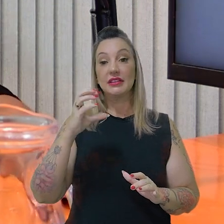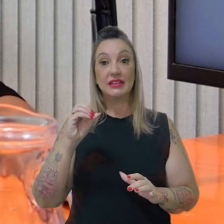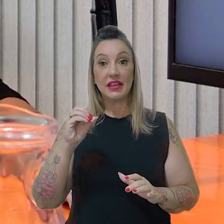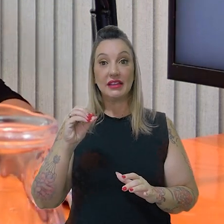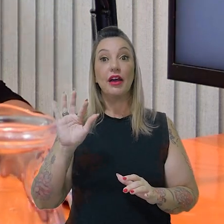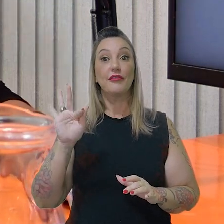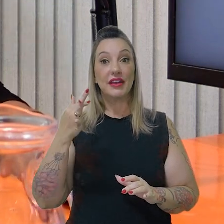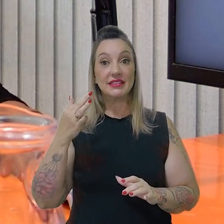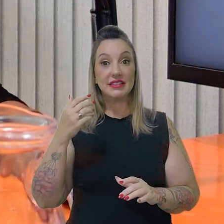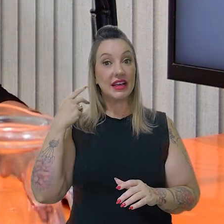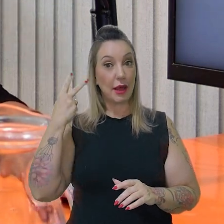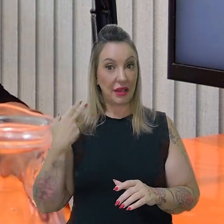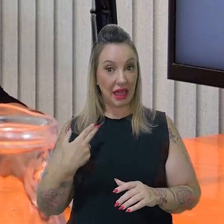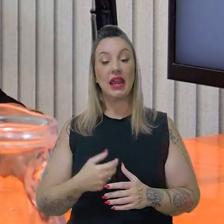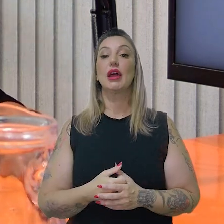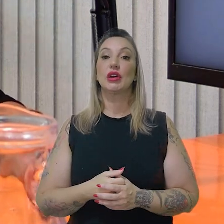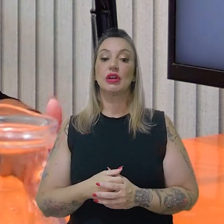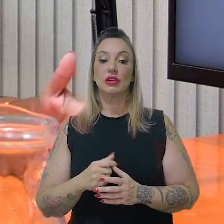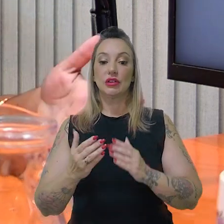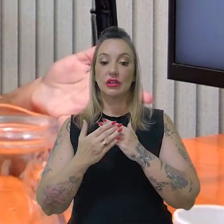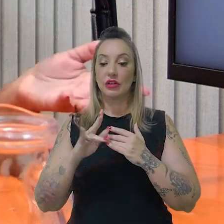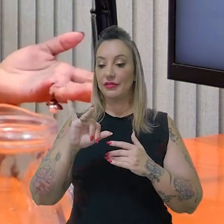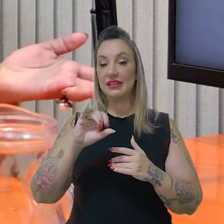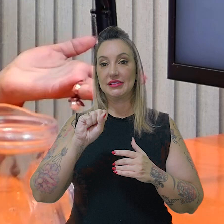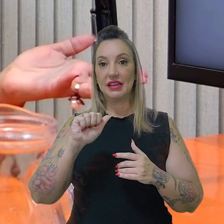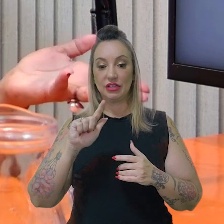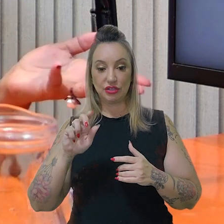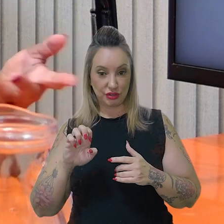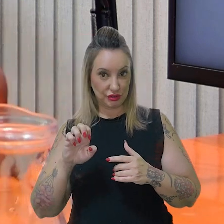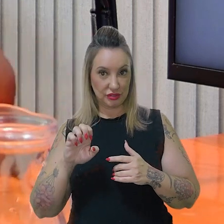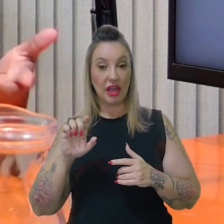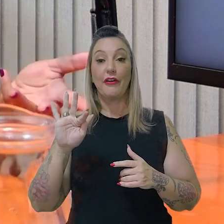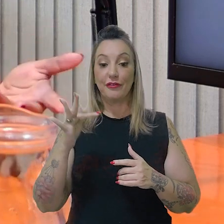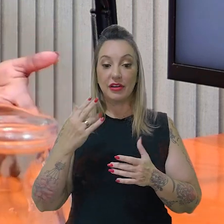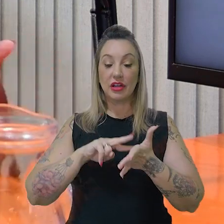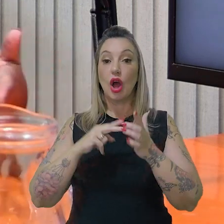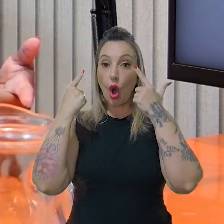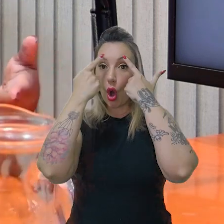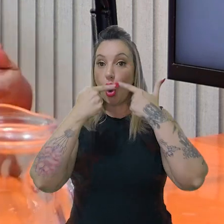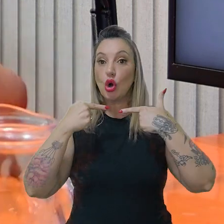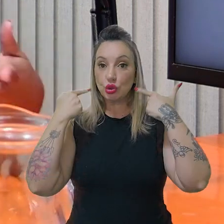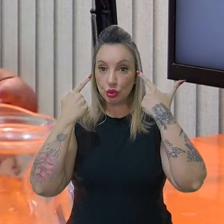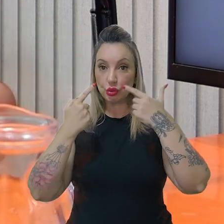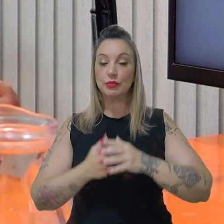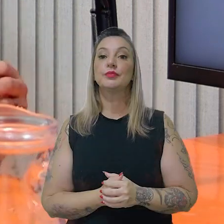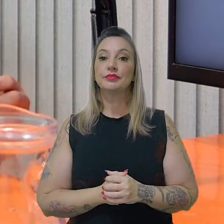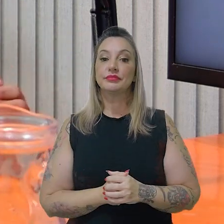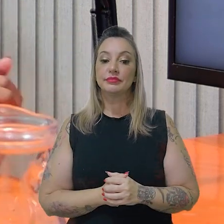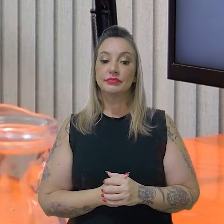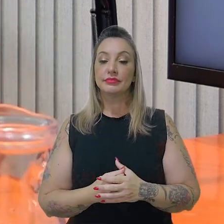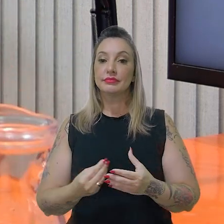cabeleireiro aí Ele trouxe que visagem francês Visage né É É rosto Ah E aí Ele trouxe essa